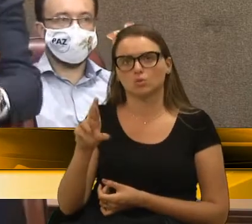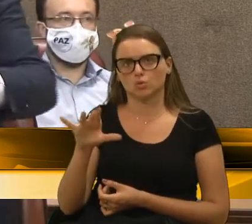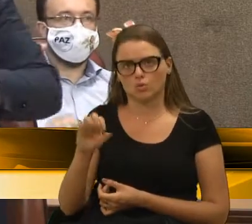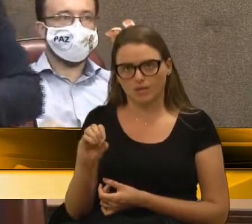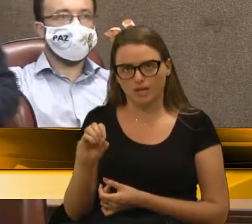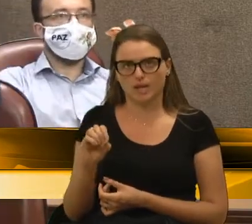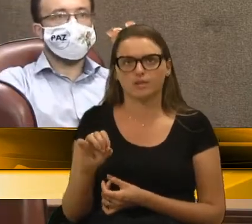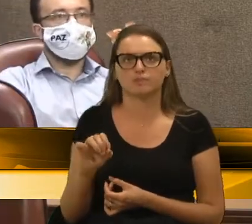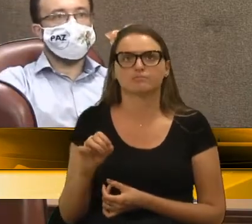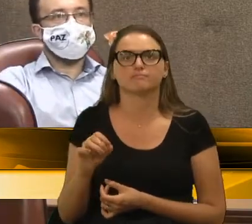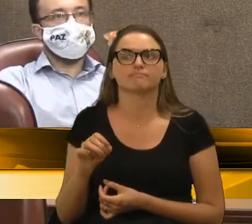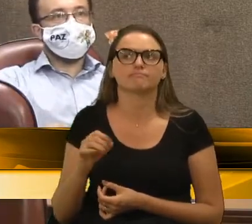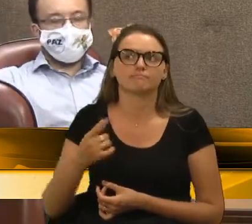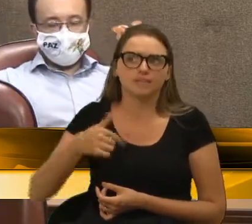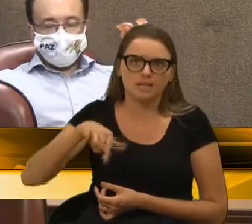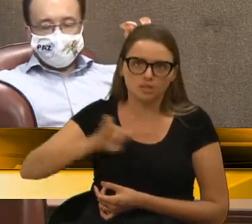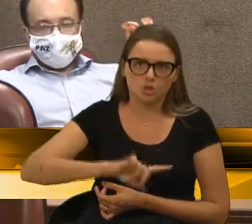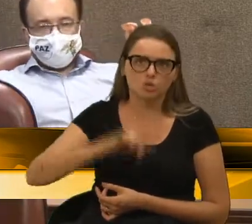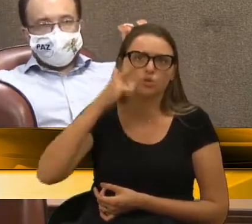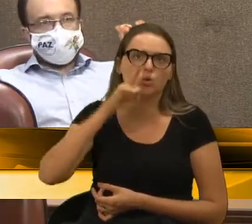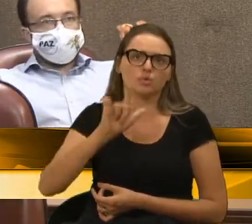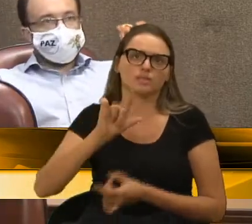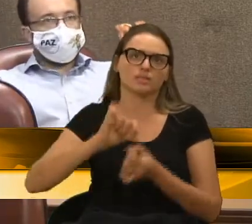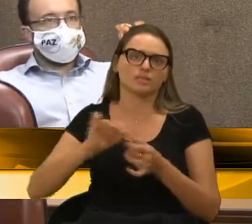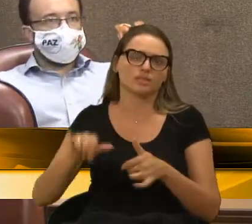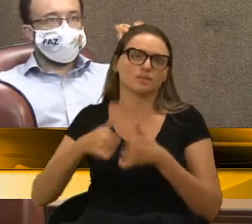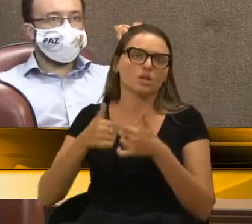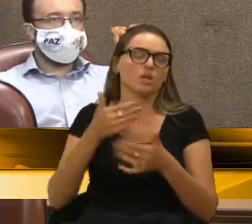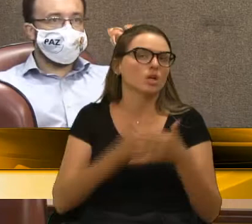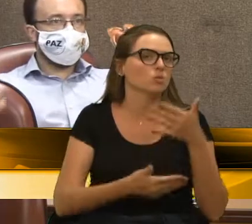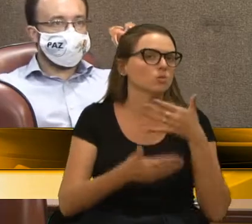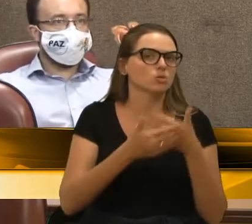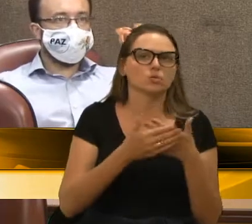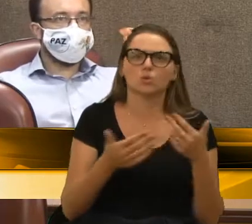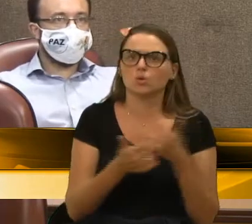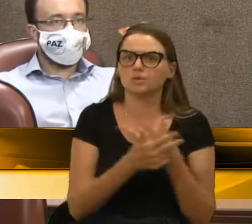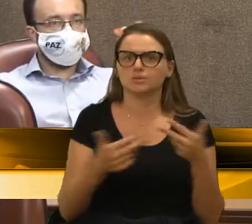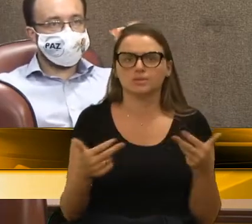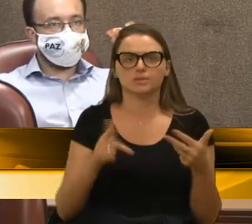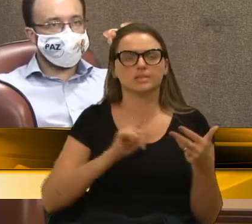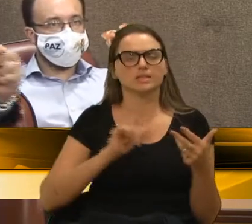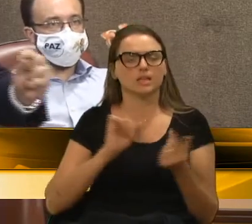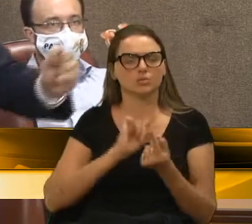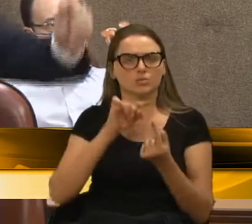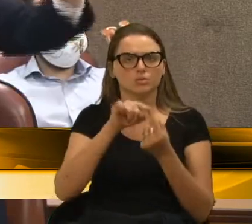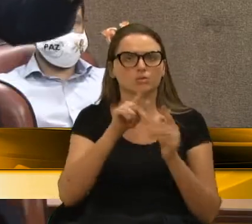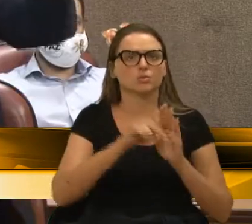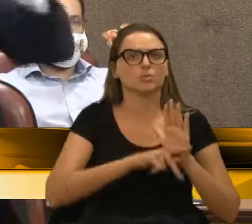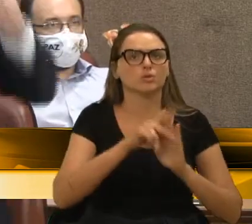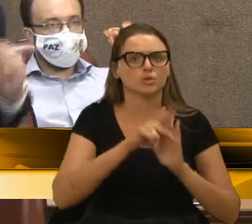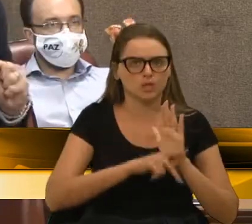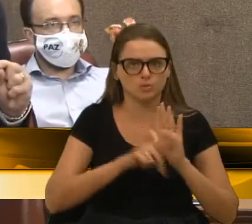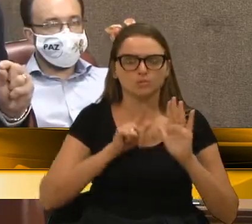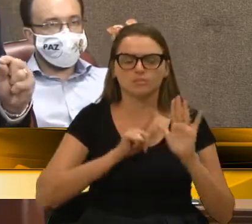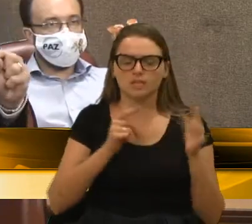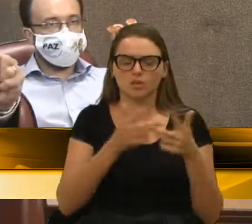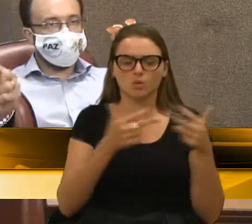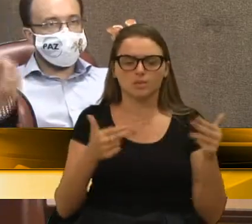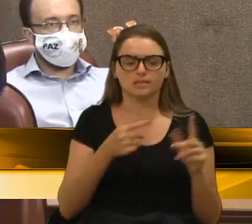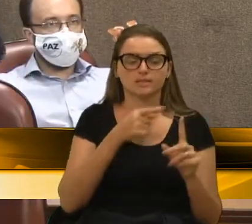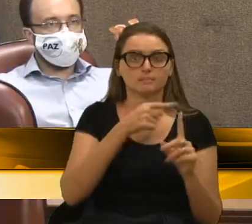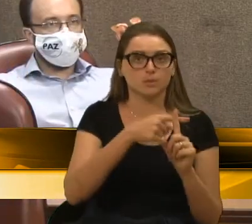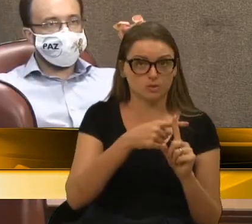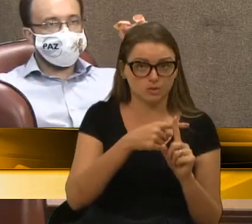município vier a se tornar vencedor. Então, por tudo isso, presidente, tendo em vista que o projeto contém coisas muito boas,